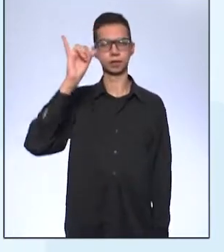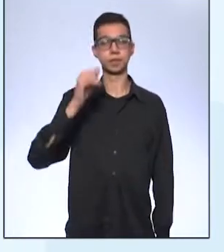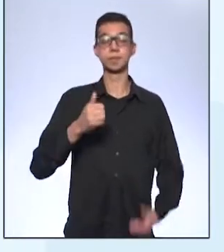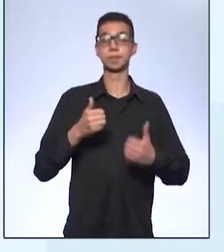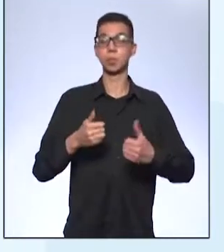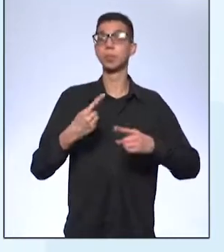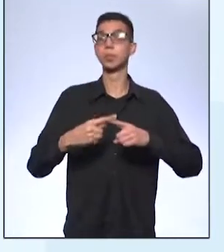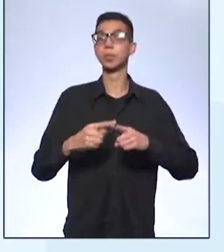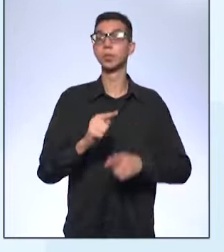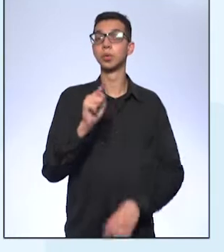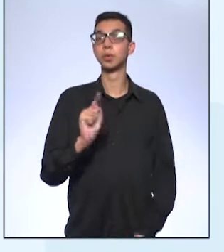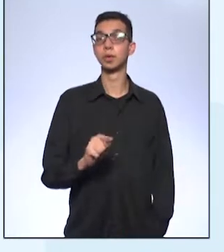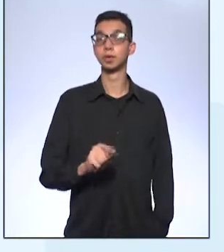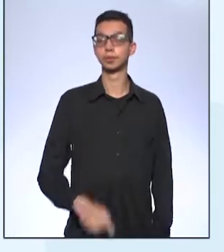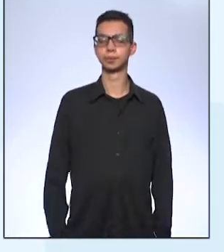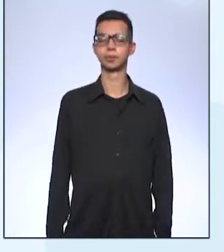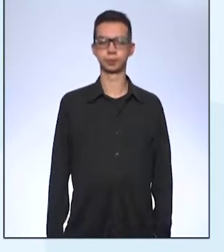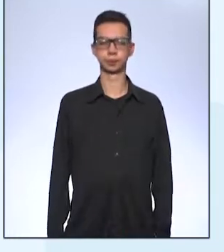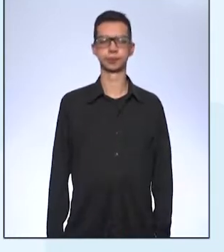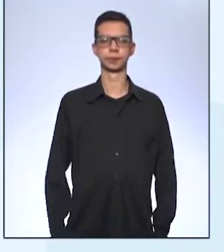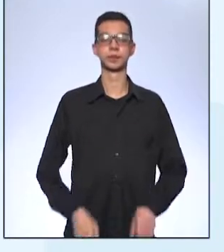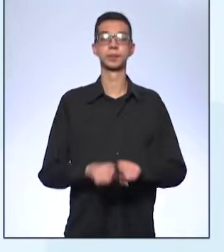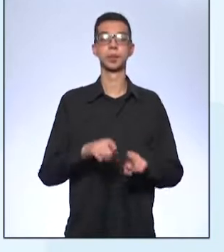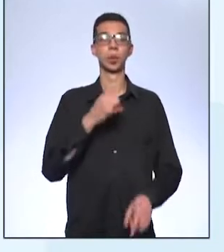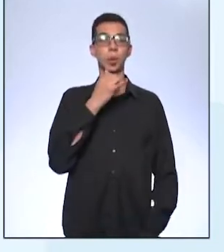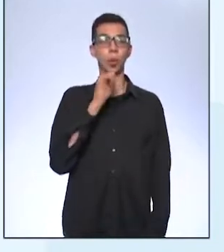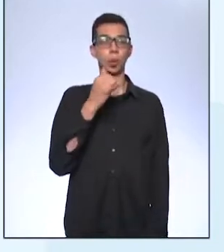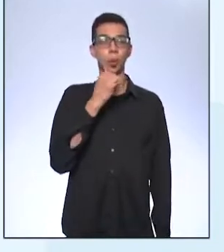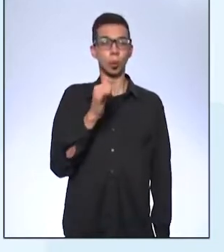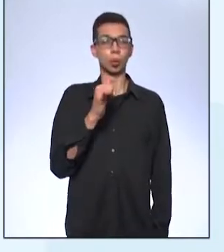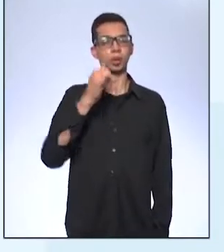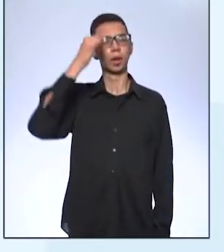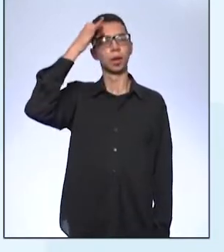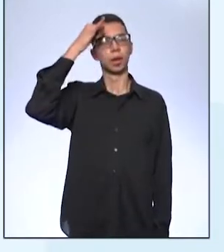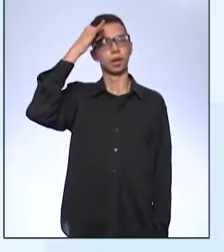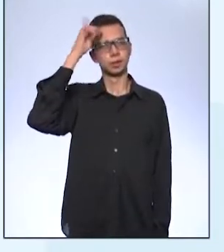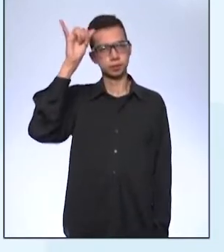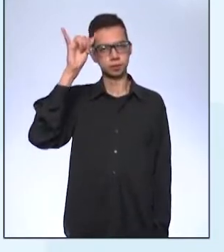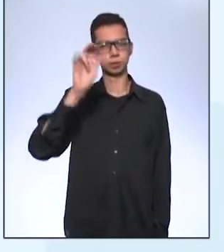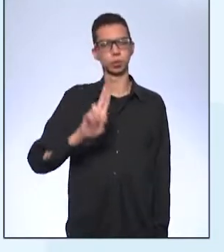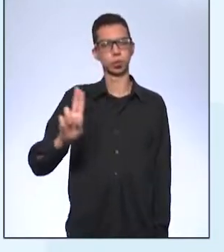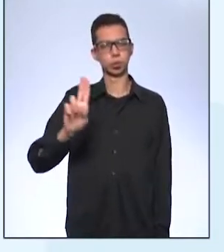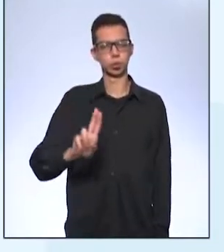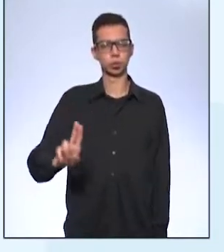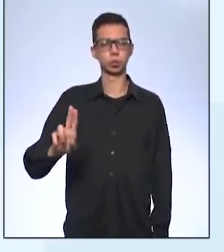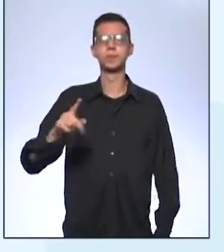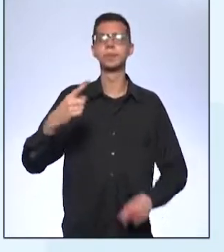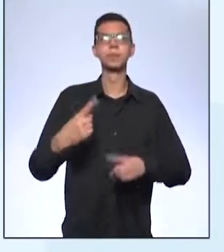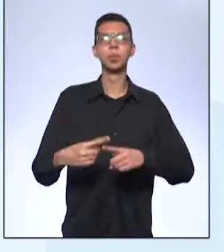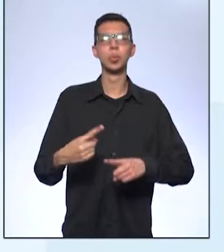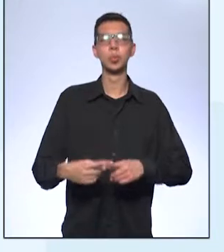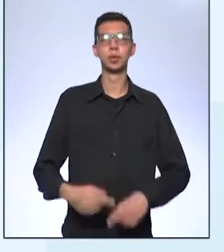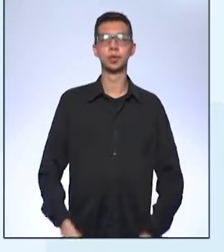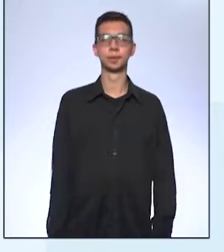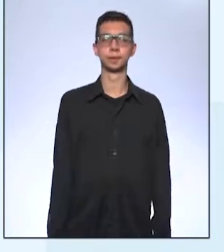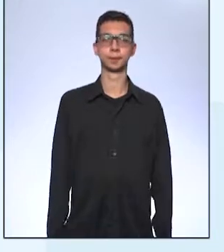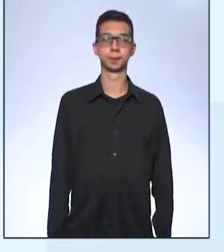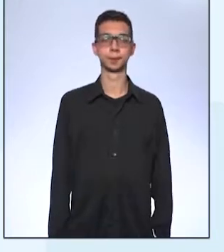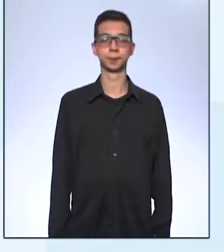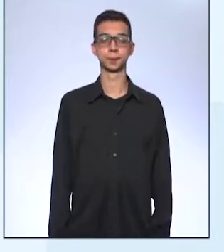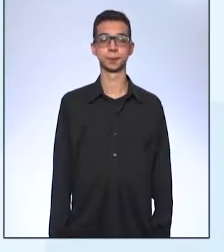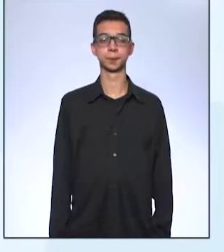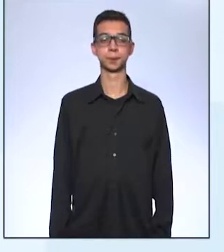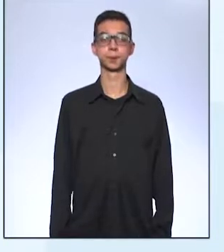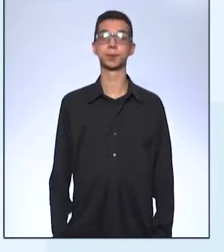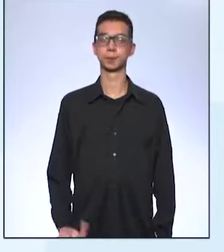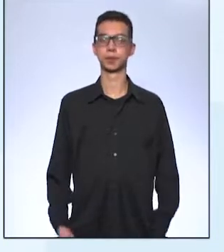important because... Economizar energia é importante porque... Então vocês podem usar, you can use the other keywords such as, você pode usar